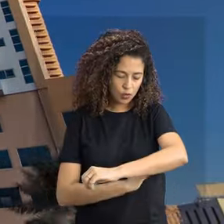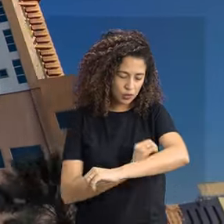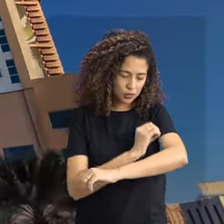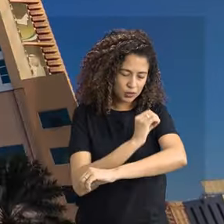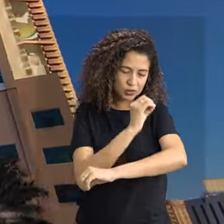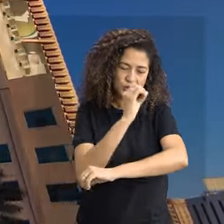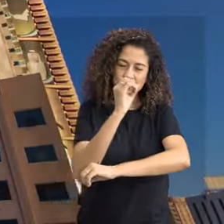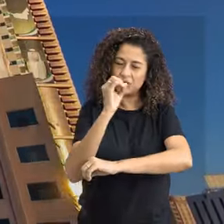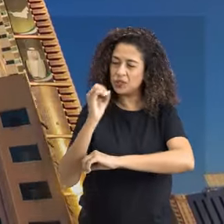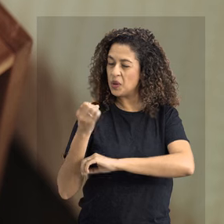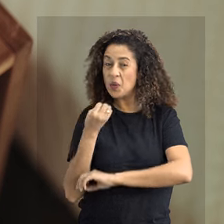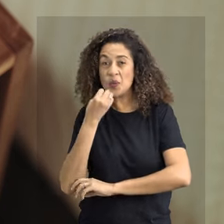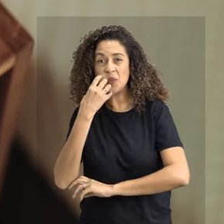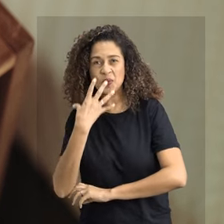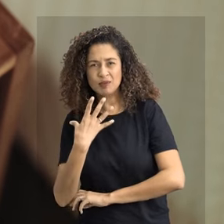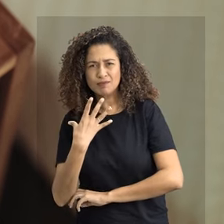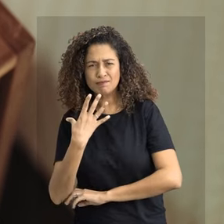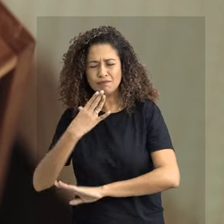um dia que começa bem